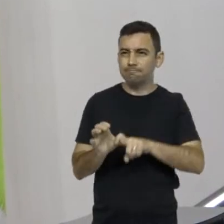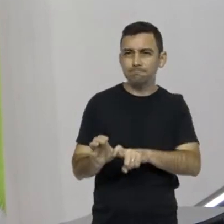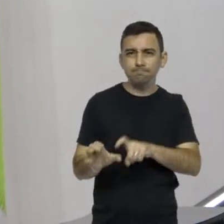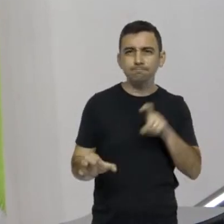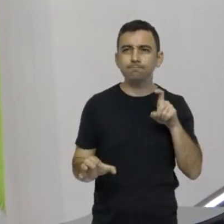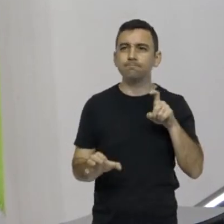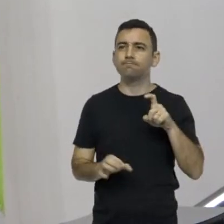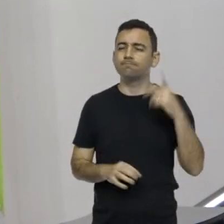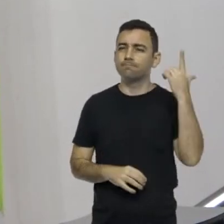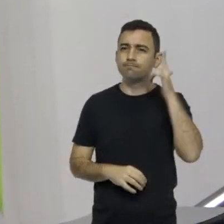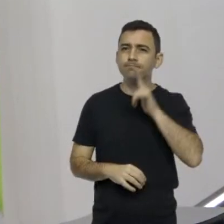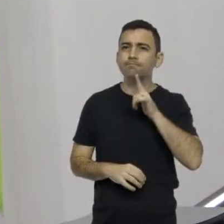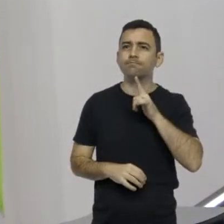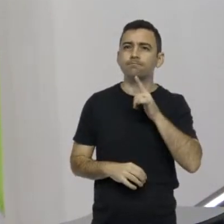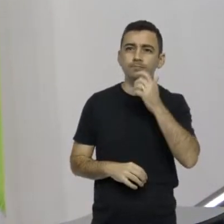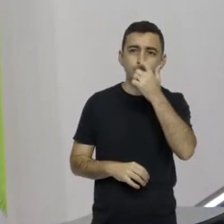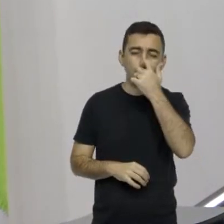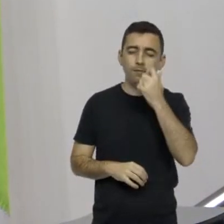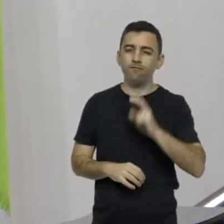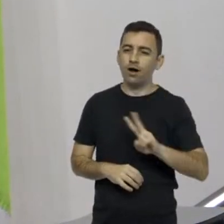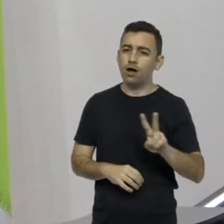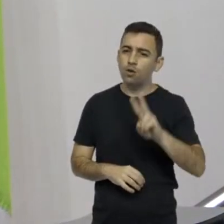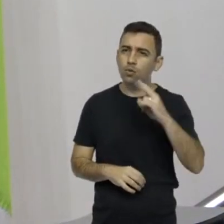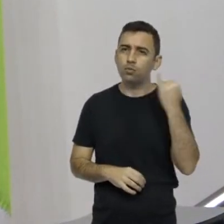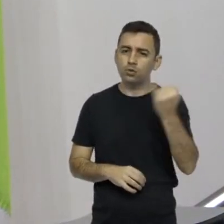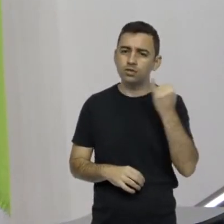e relevância a cada um dos